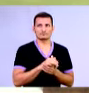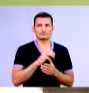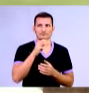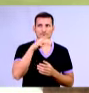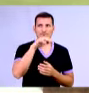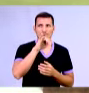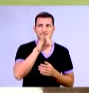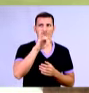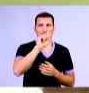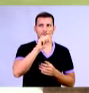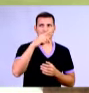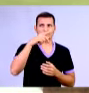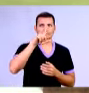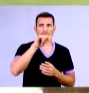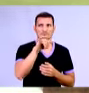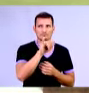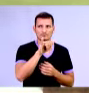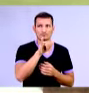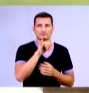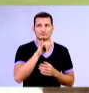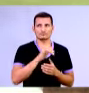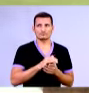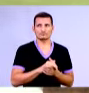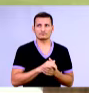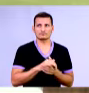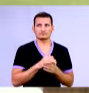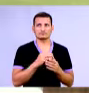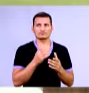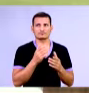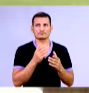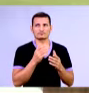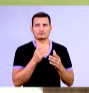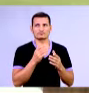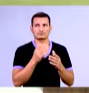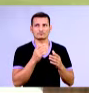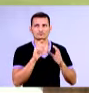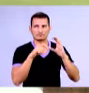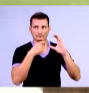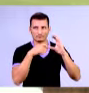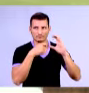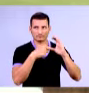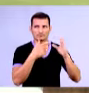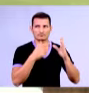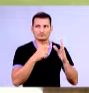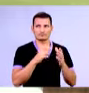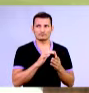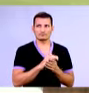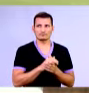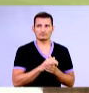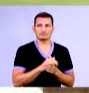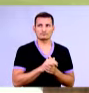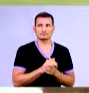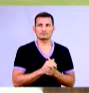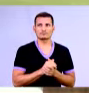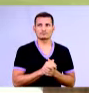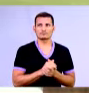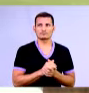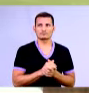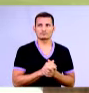Media Classic, tanto para reprodução de vídeo e para animação o The GIMP, o Paint e o Adobe